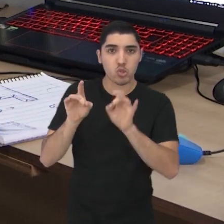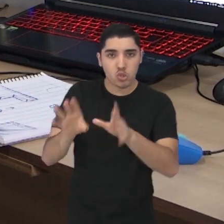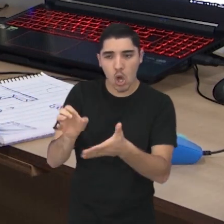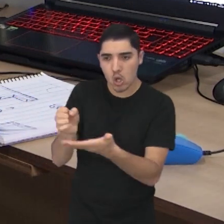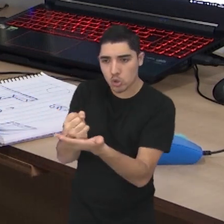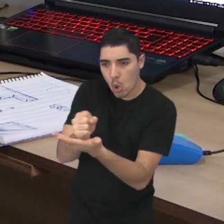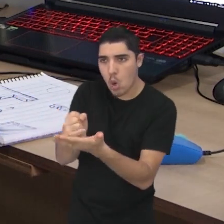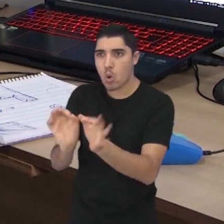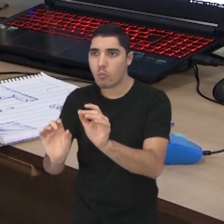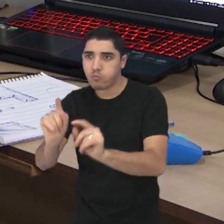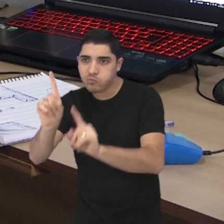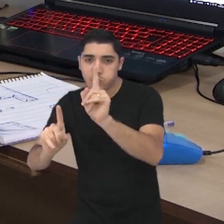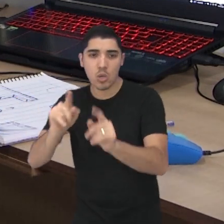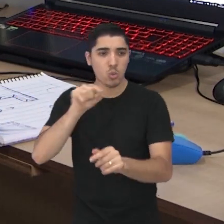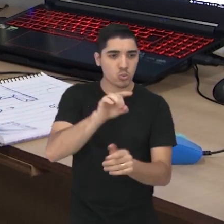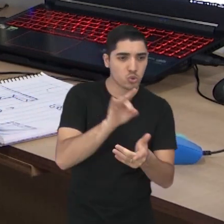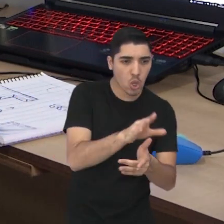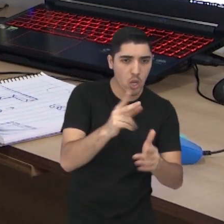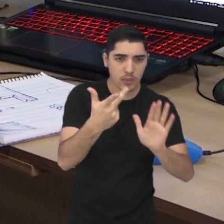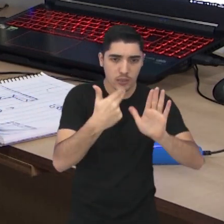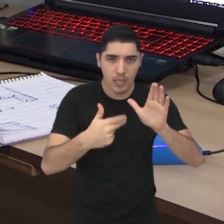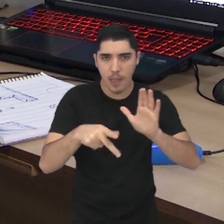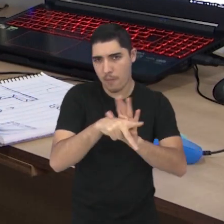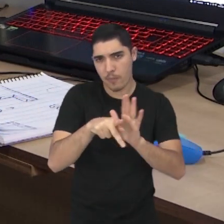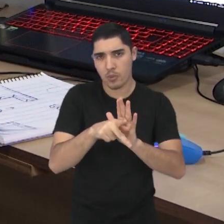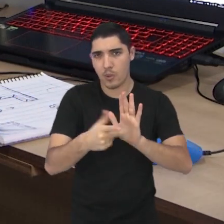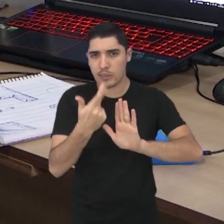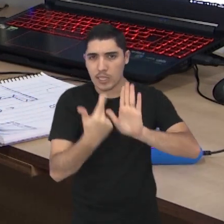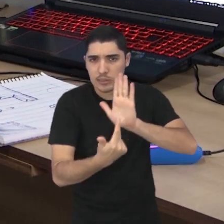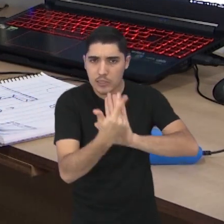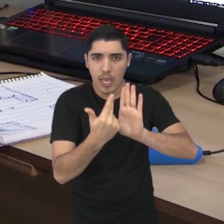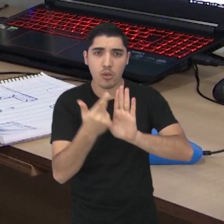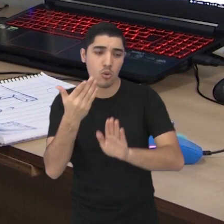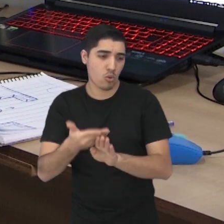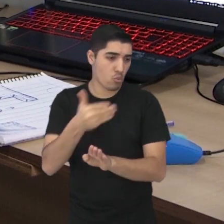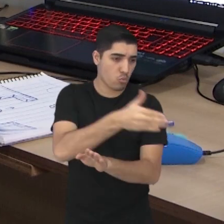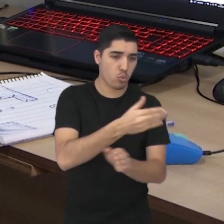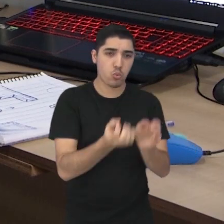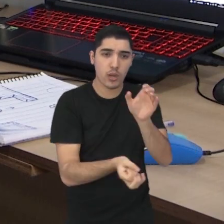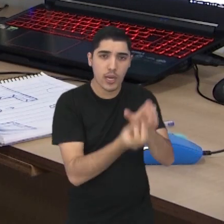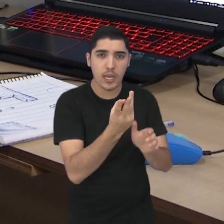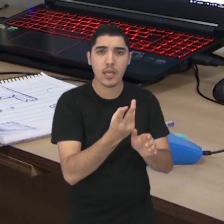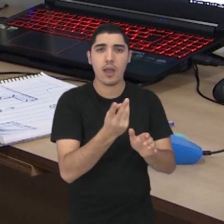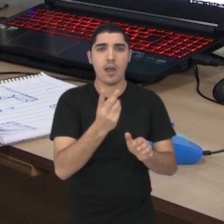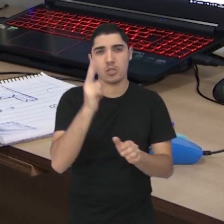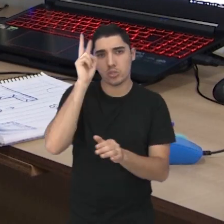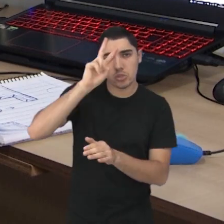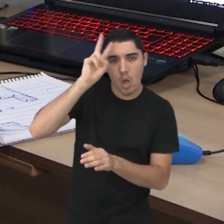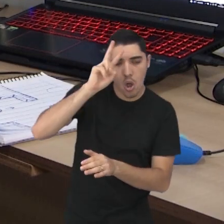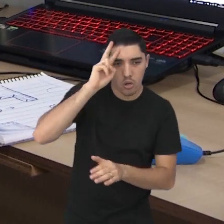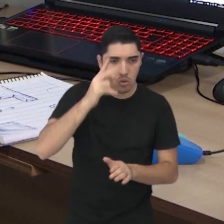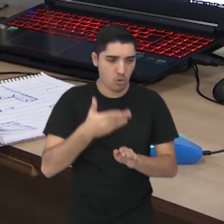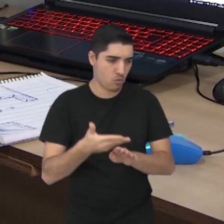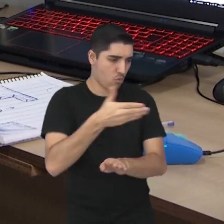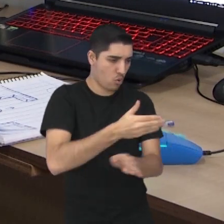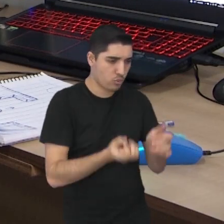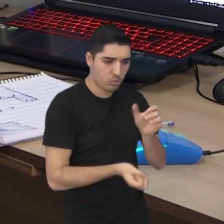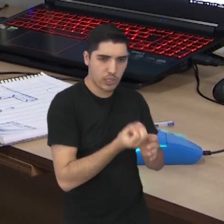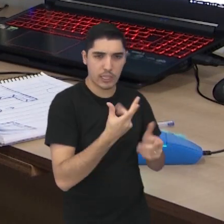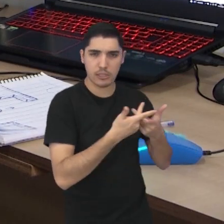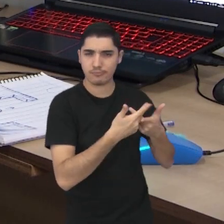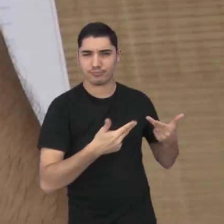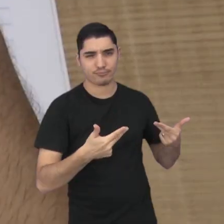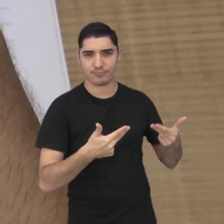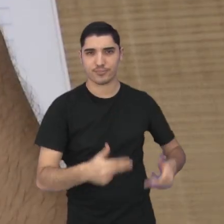sound designer, level designer, um que criou roteiros, um que cria histórias, cenas,